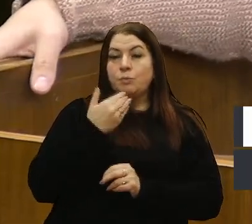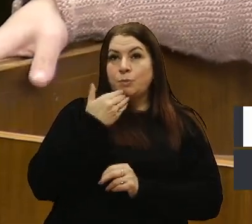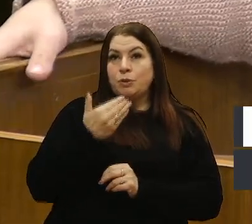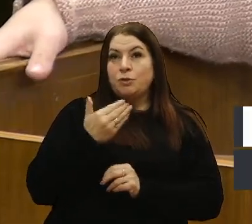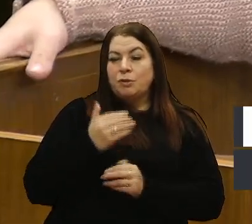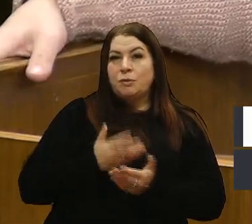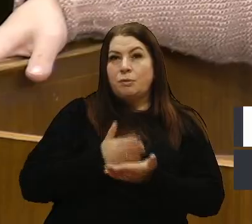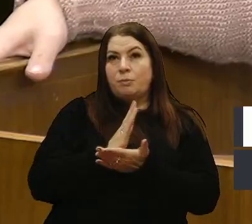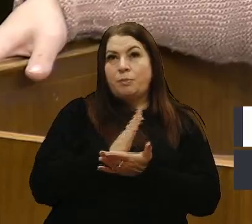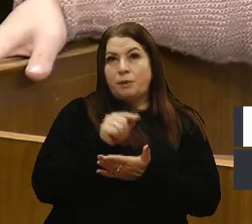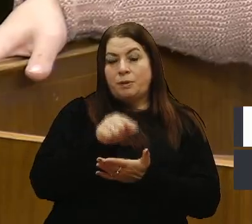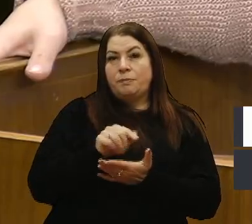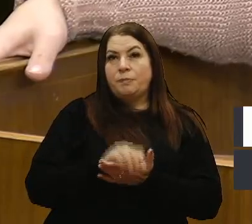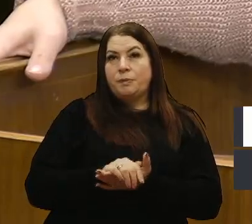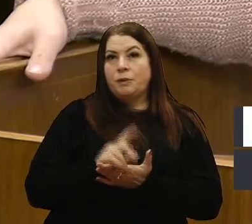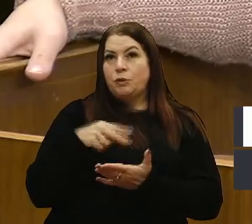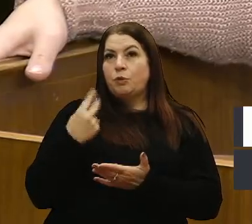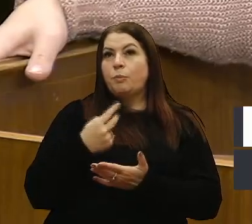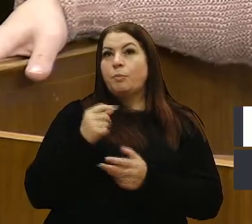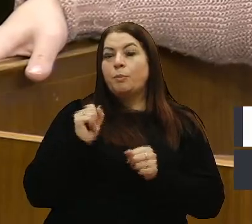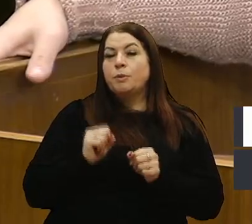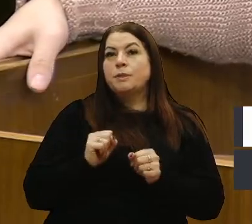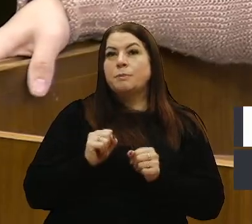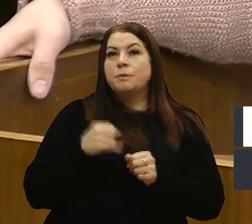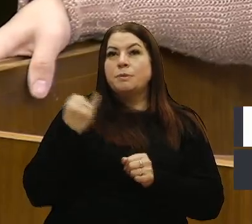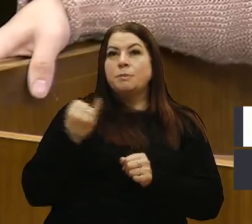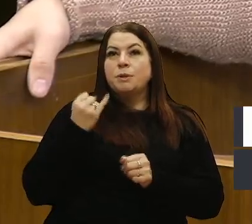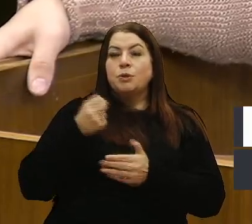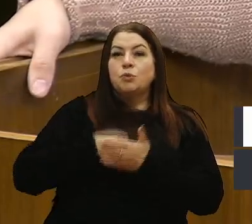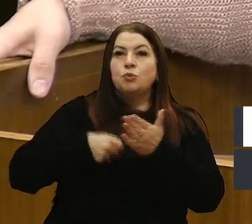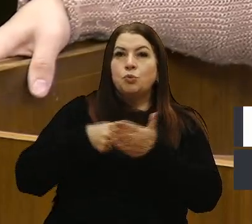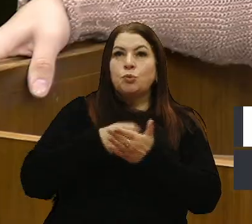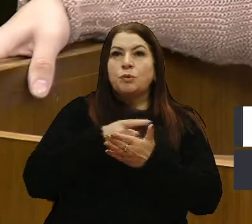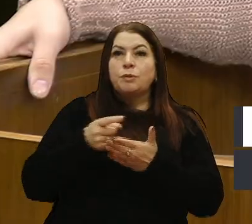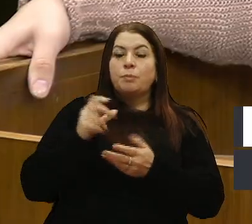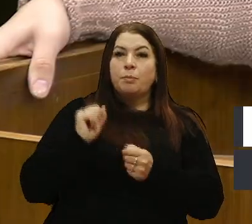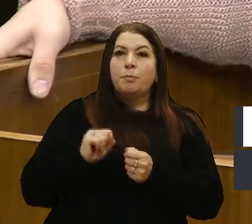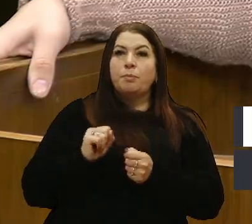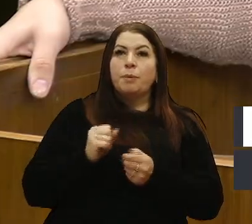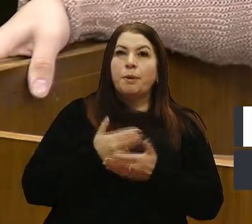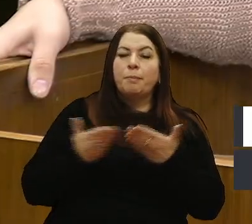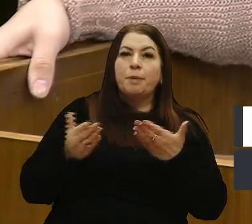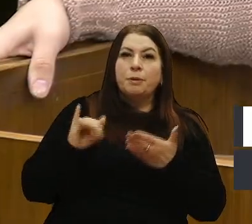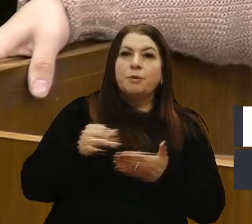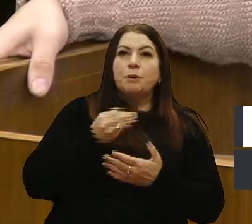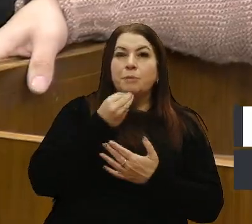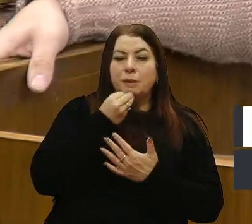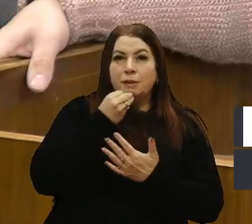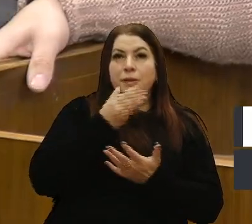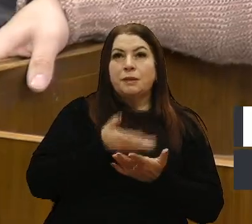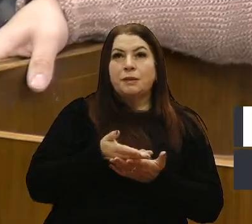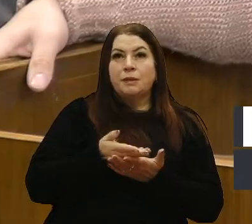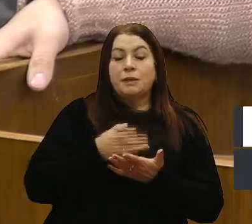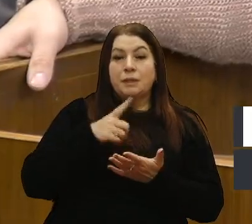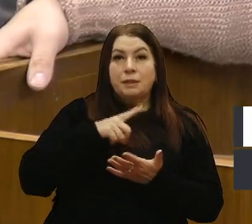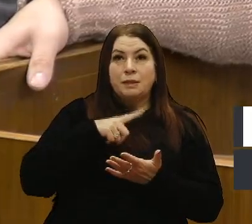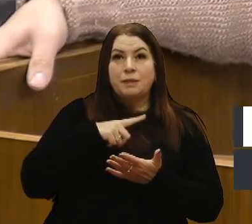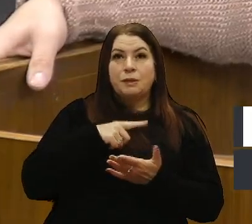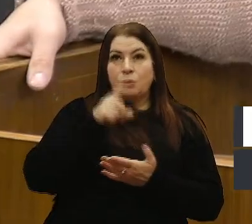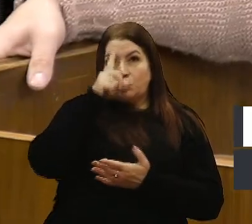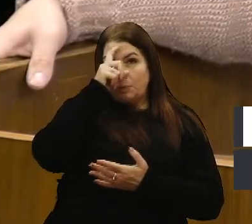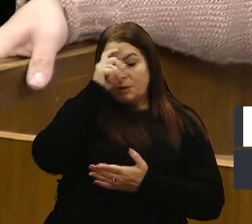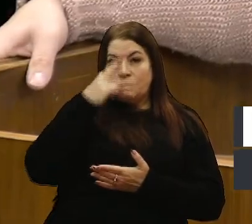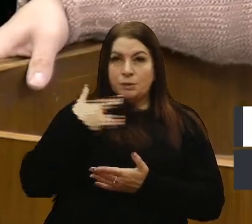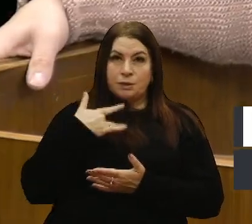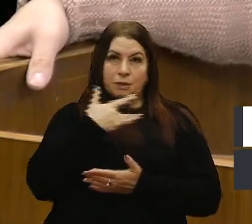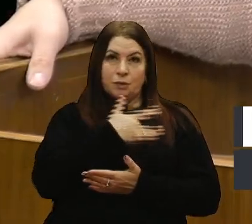a aprovação para que nós possamos fazer essa importante luta e para que a gente não perca essa oportunidade de ter o Hospital